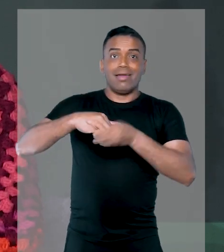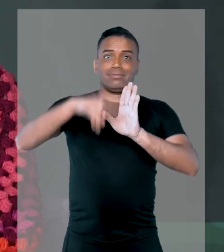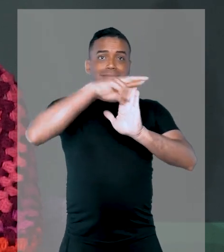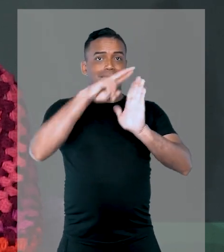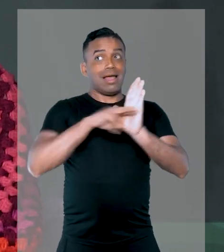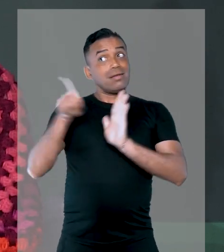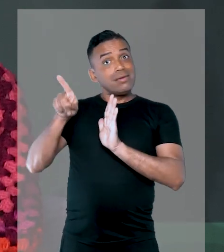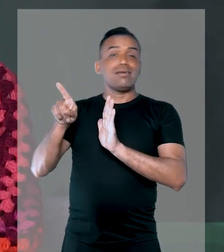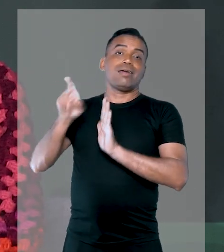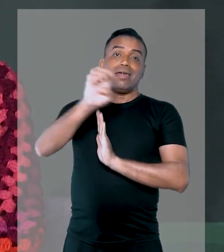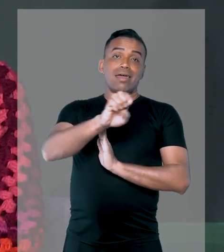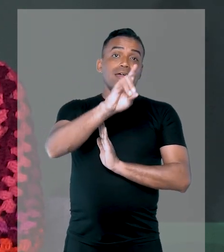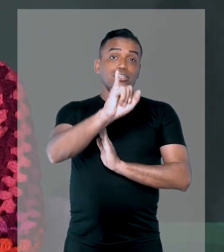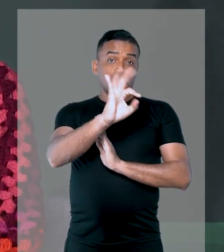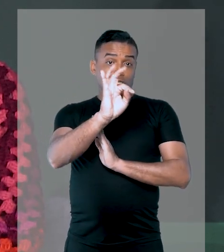me passado.